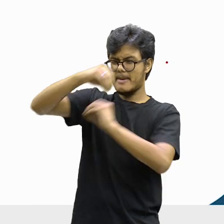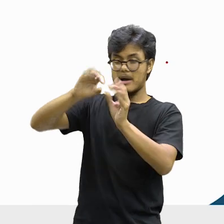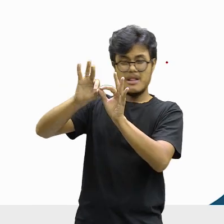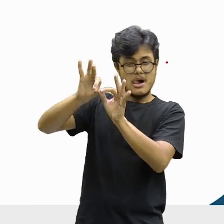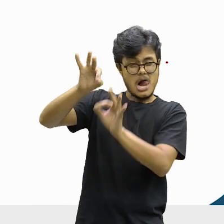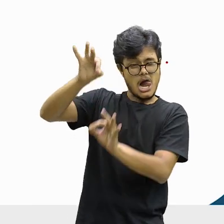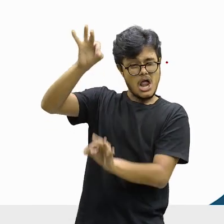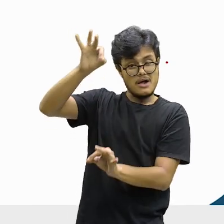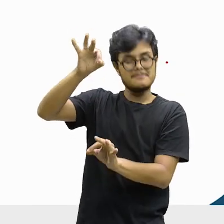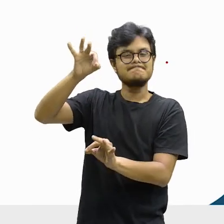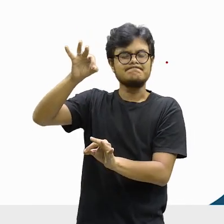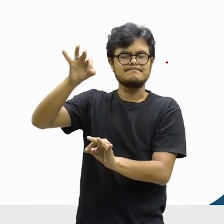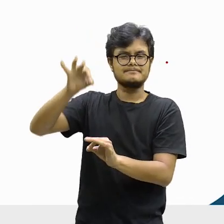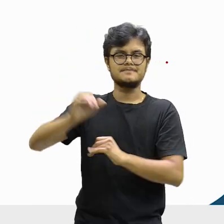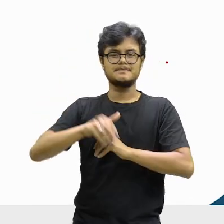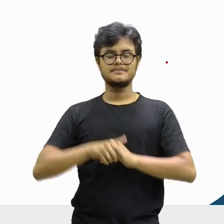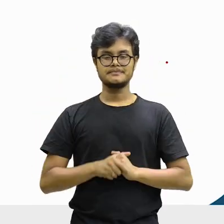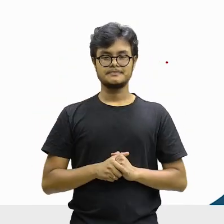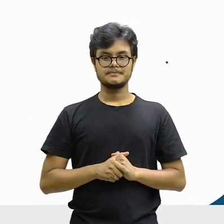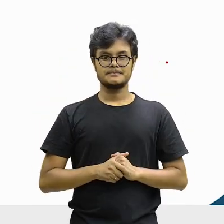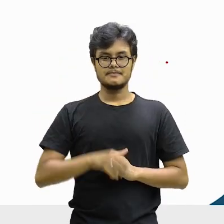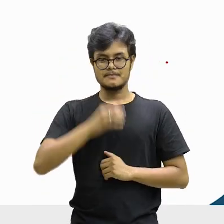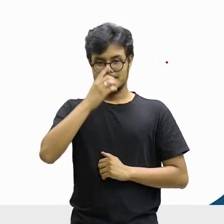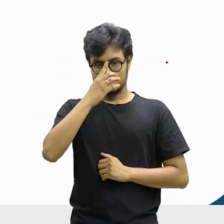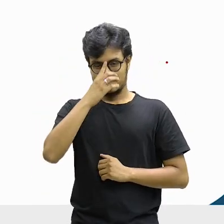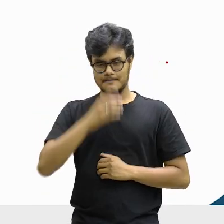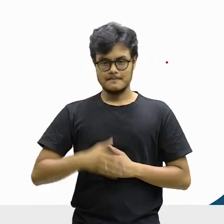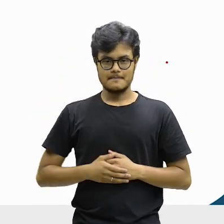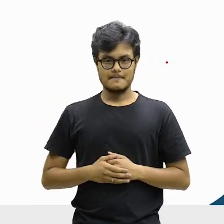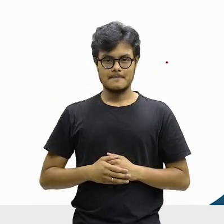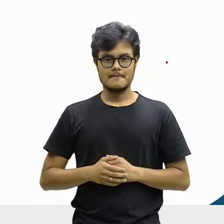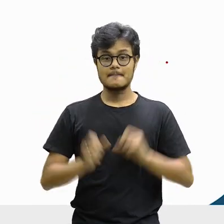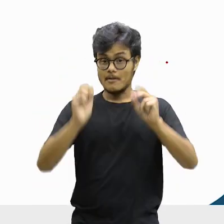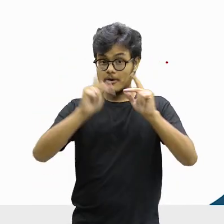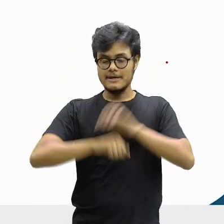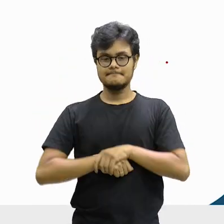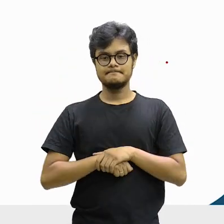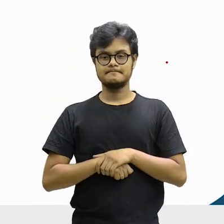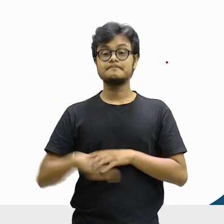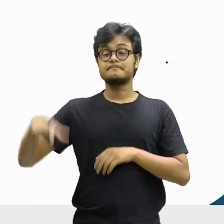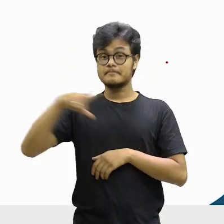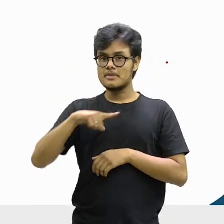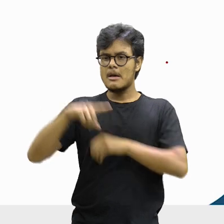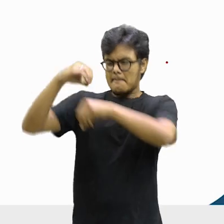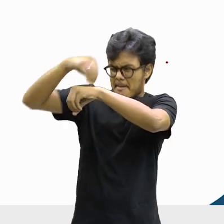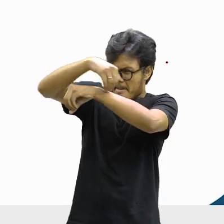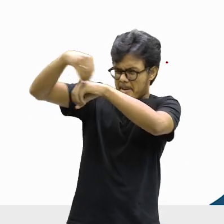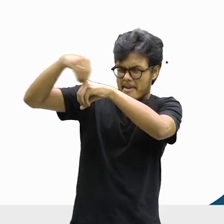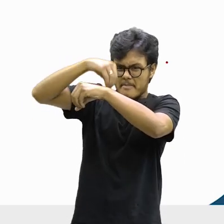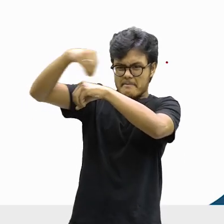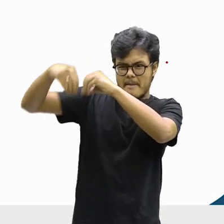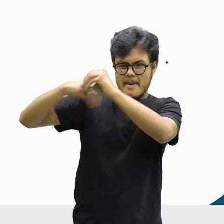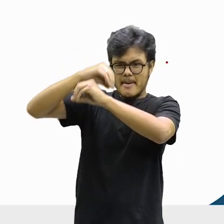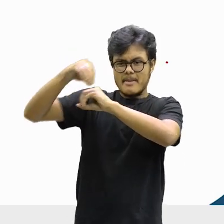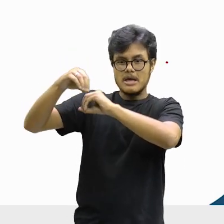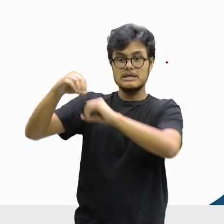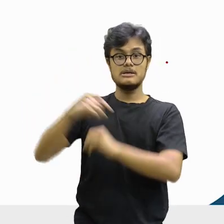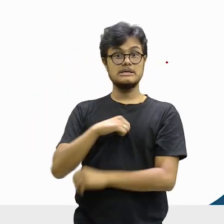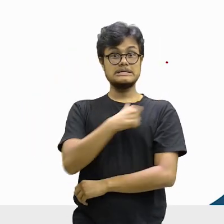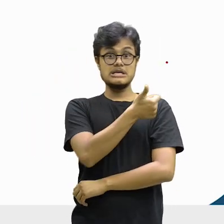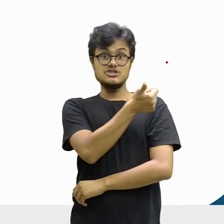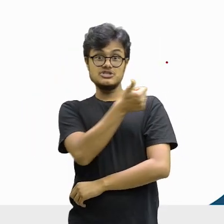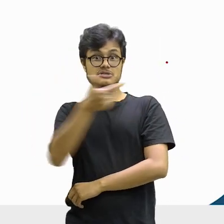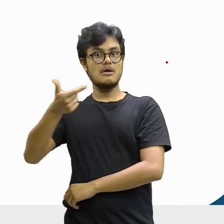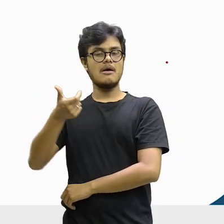quatro, quatro dando origem a oito, oito dando origem a 16. Aí você percebe aí, com 16 células,